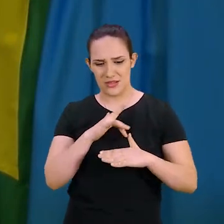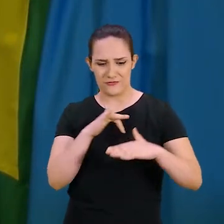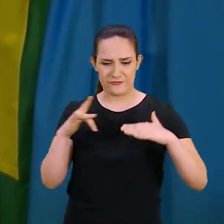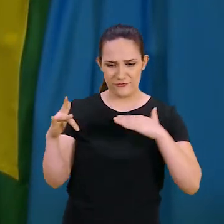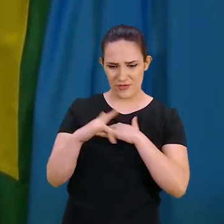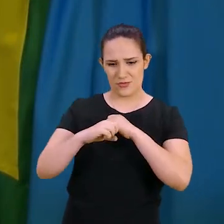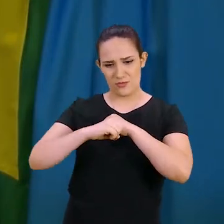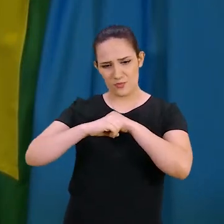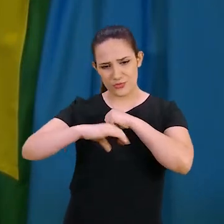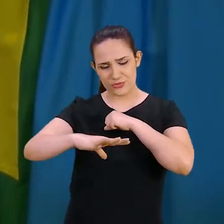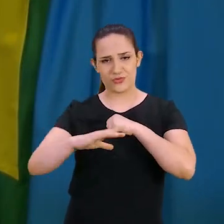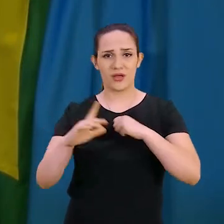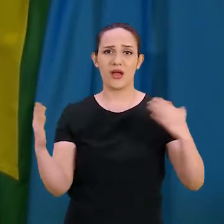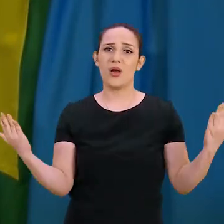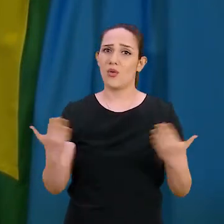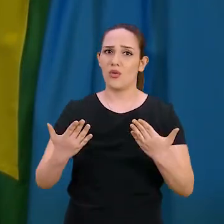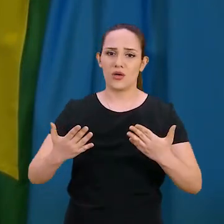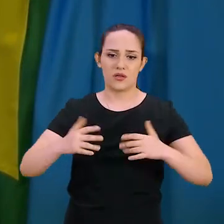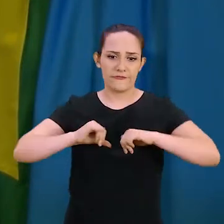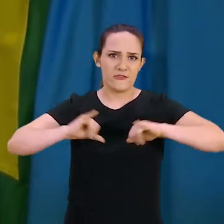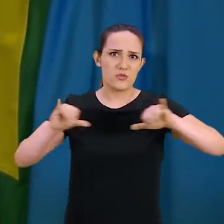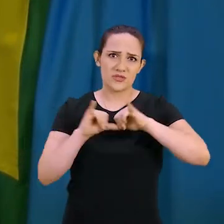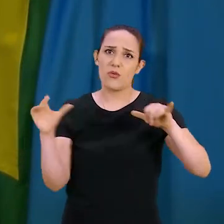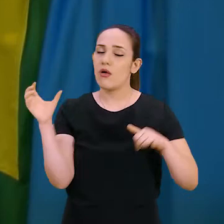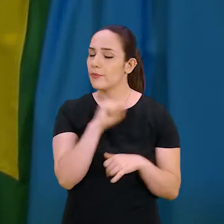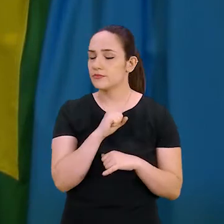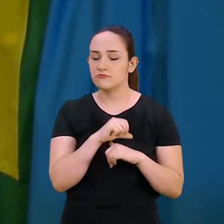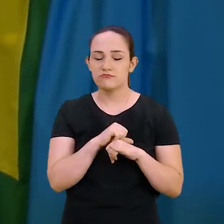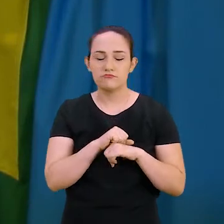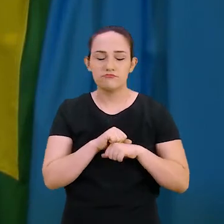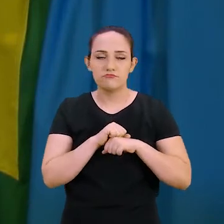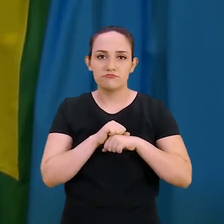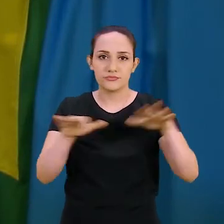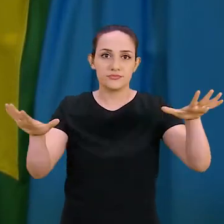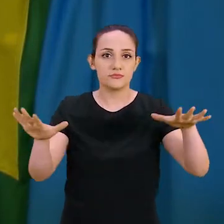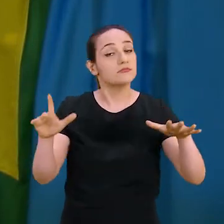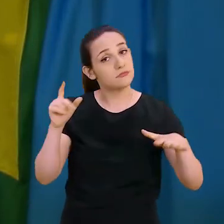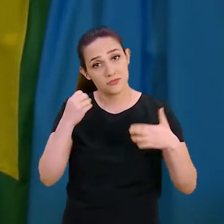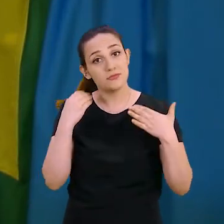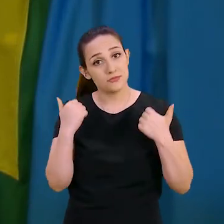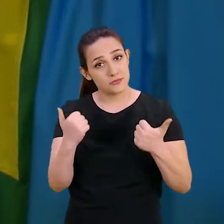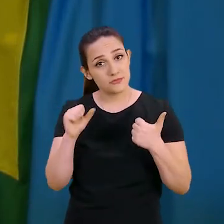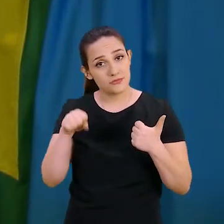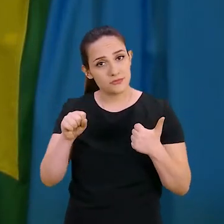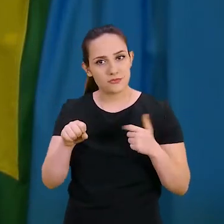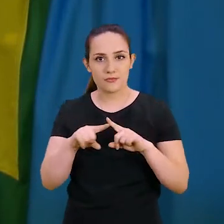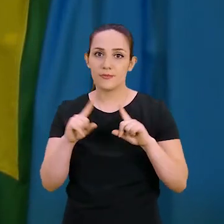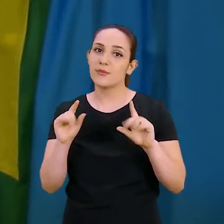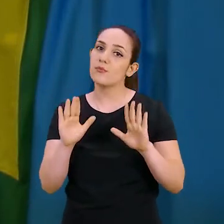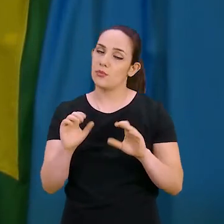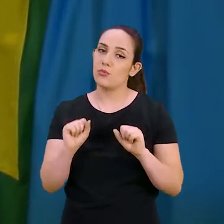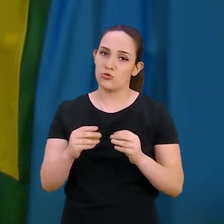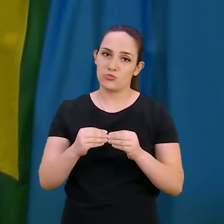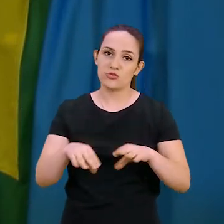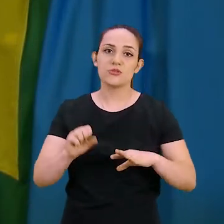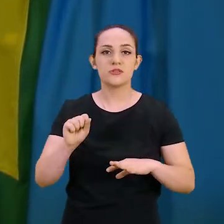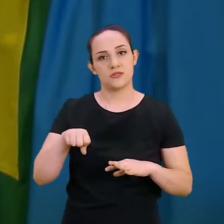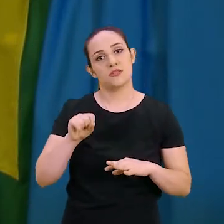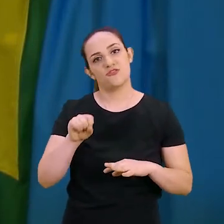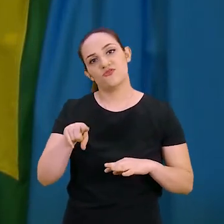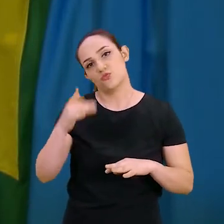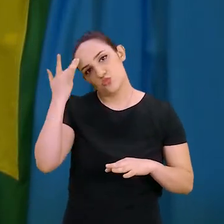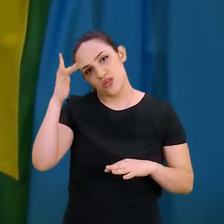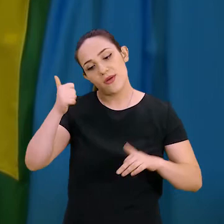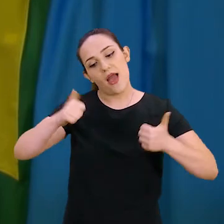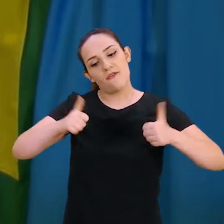das mídias, a celeridade com que as informações chegam até nós é muito bem-vinda, é muito bom, mas também pode ser muito prejudicial